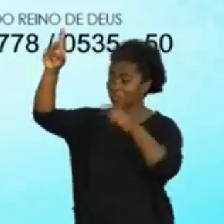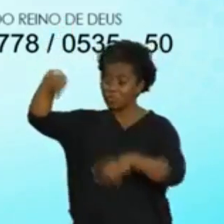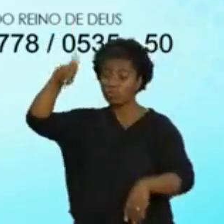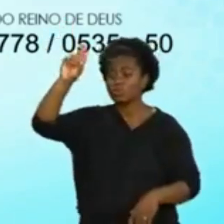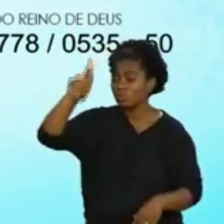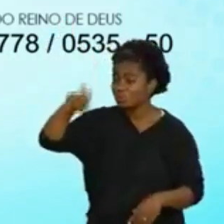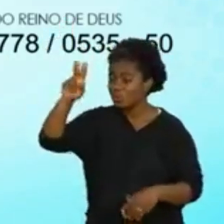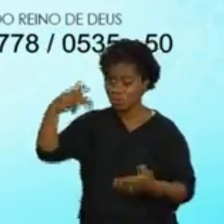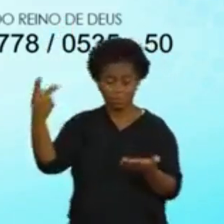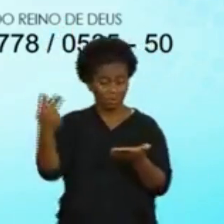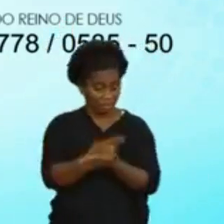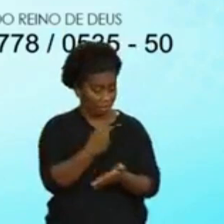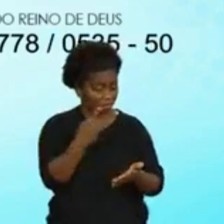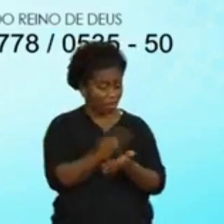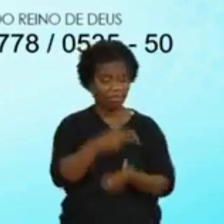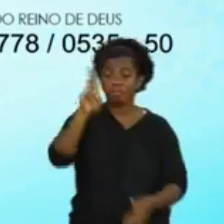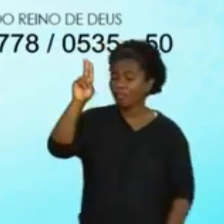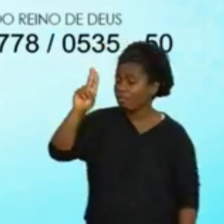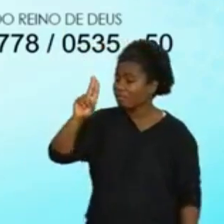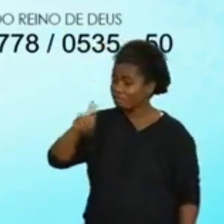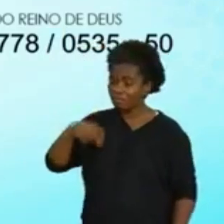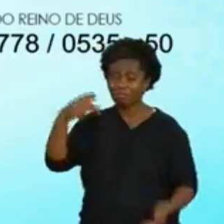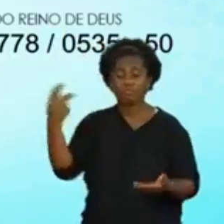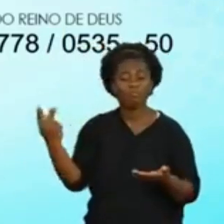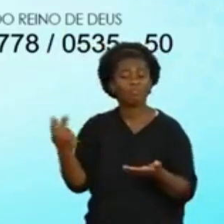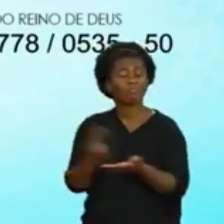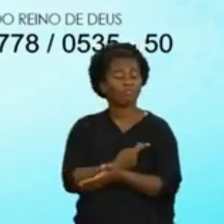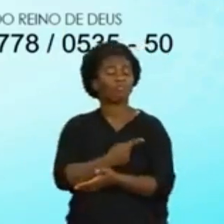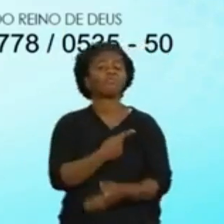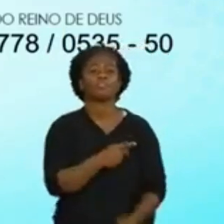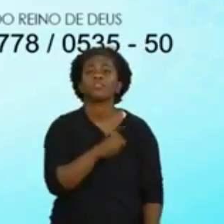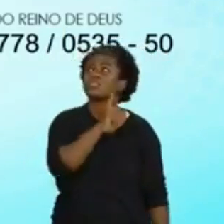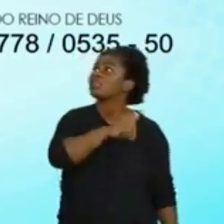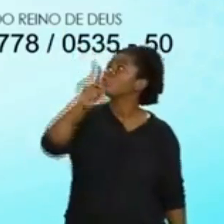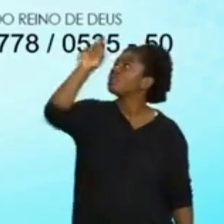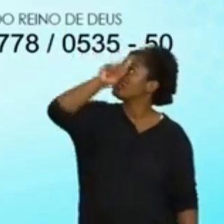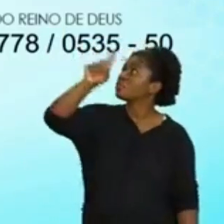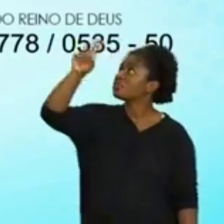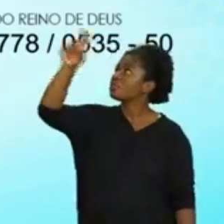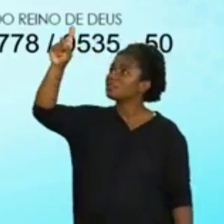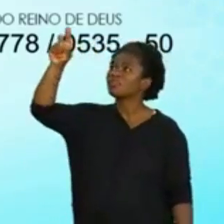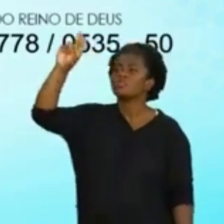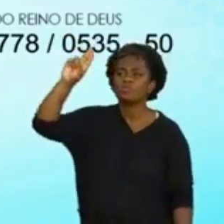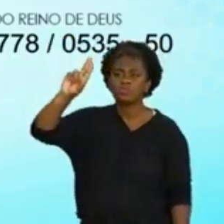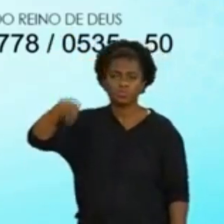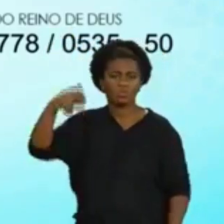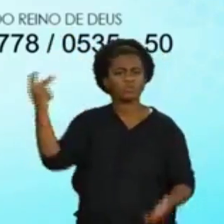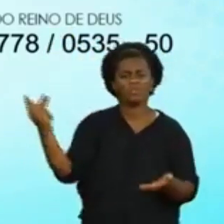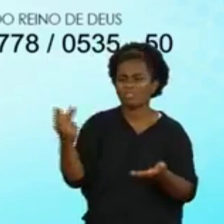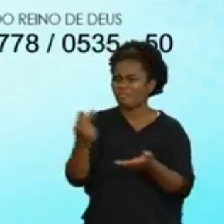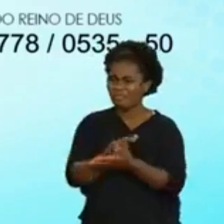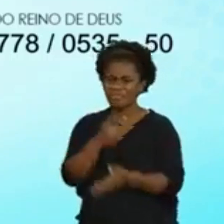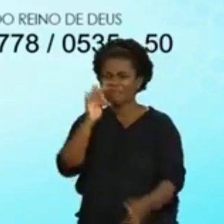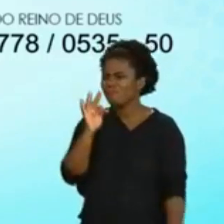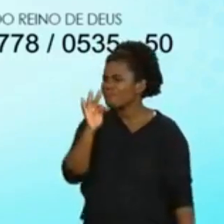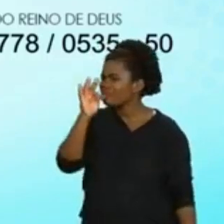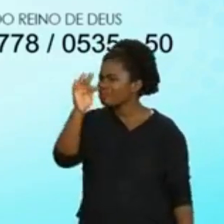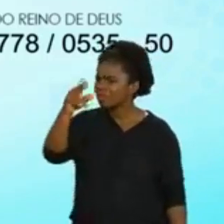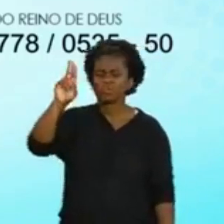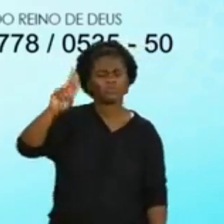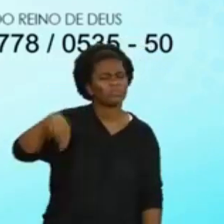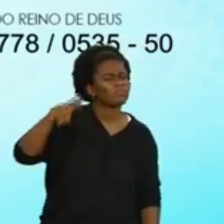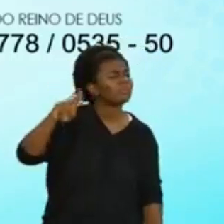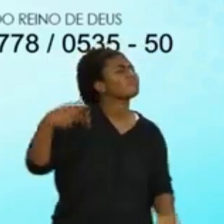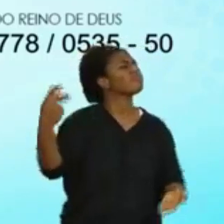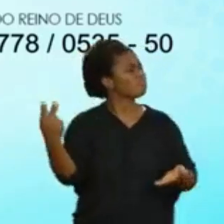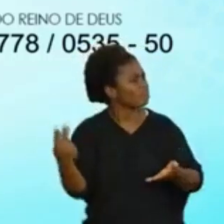Desse Deus que não falhou nem falhará. Desse Deus que não falhou e nem falhará. Desse Deus que não falhou